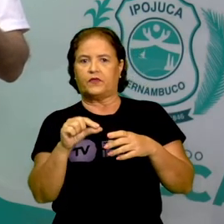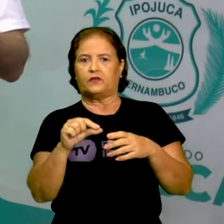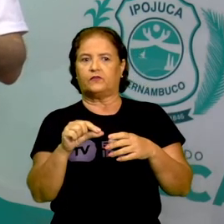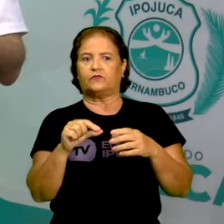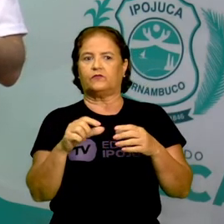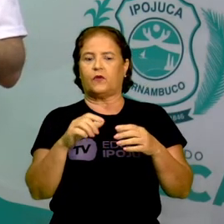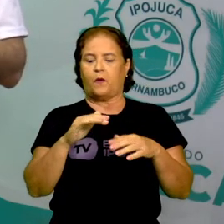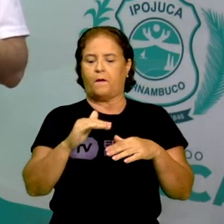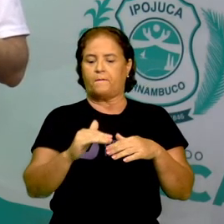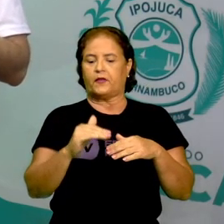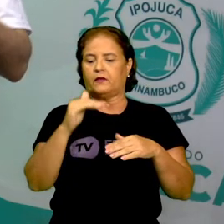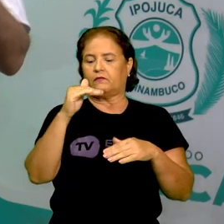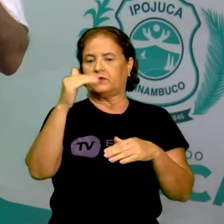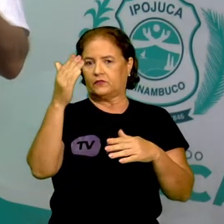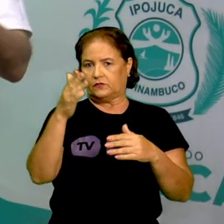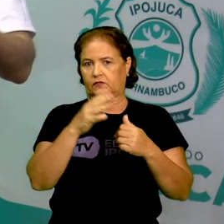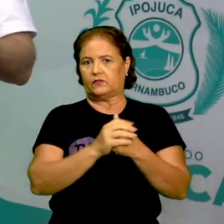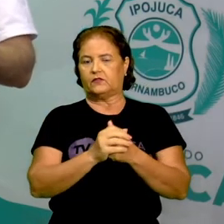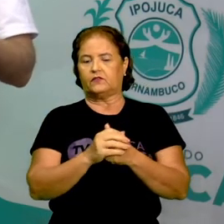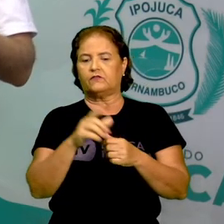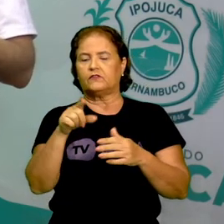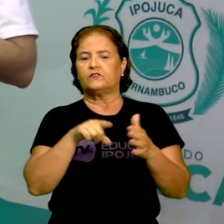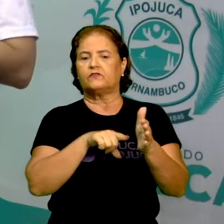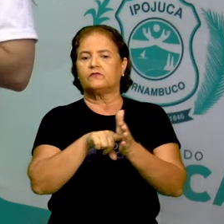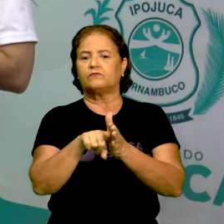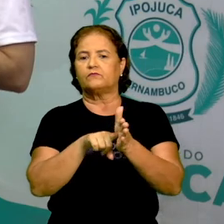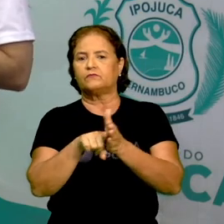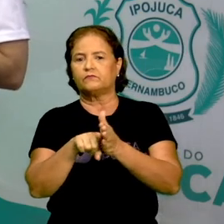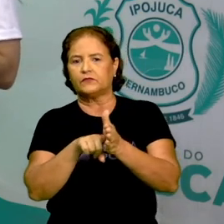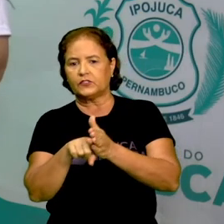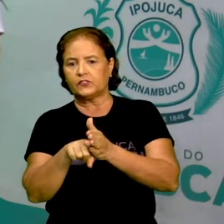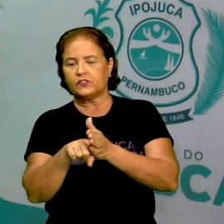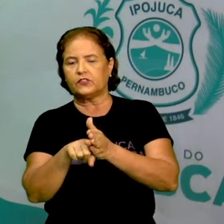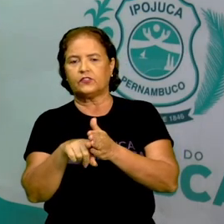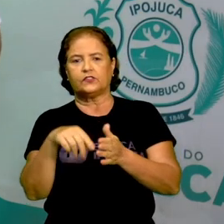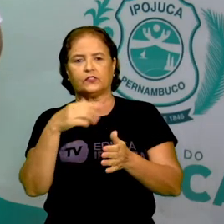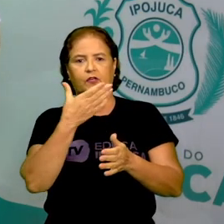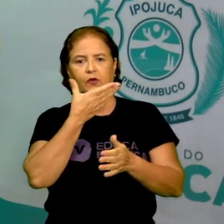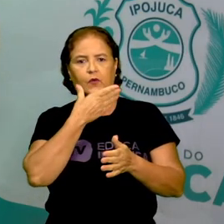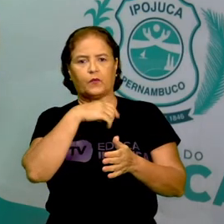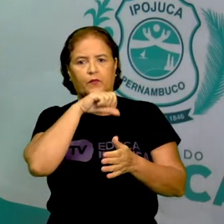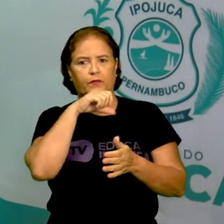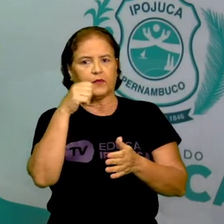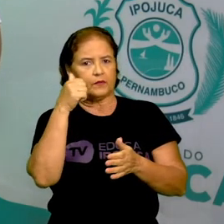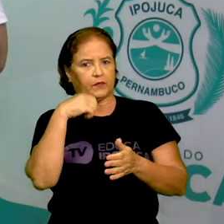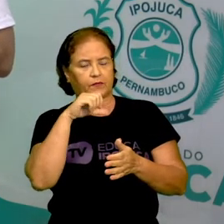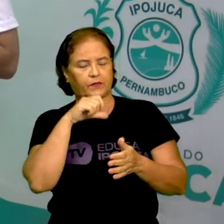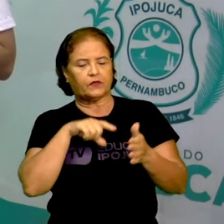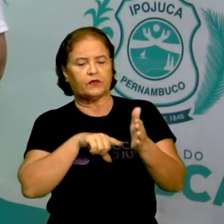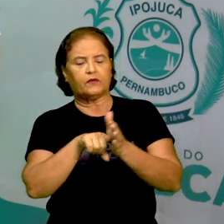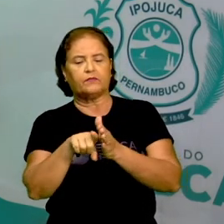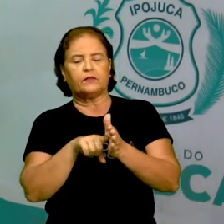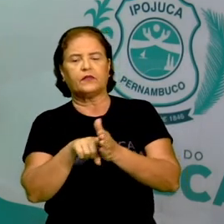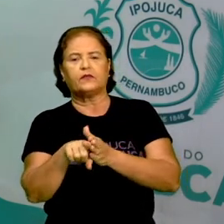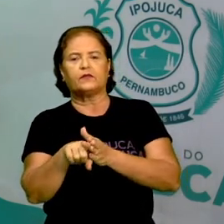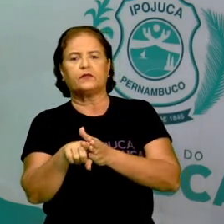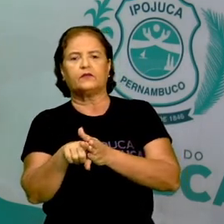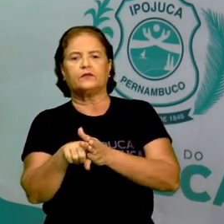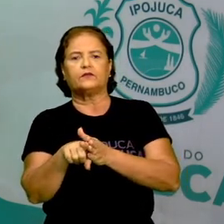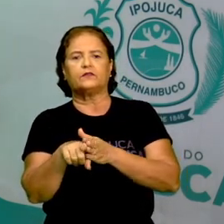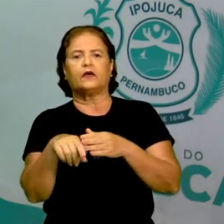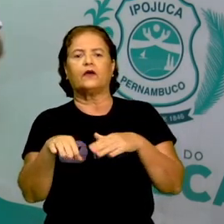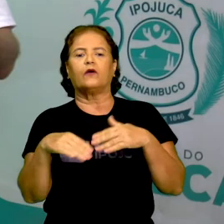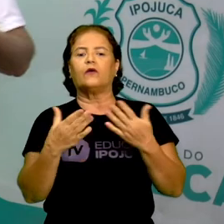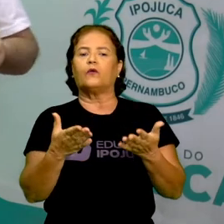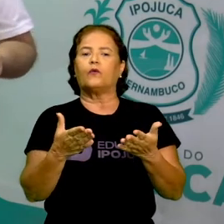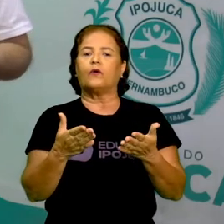pesquisa. Isso mesmo, uma pesquisa aí com seus pais, com as seguintes perguntas. Quem é a